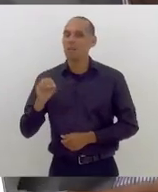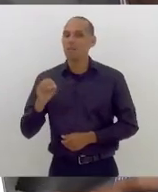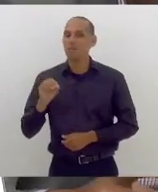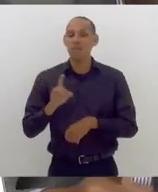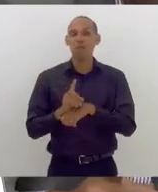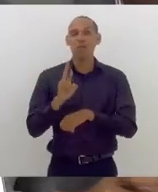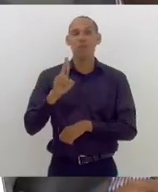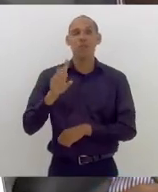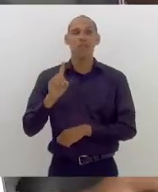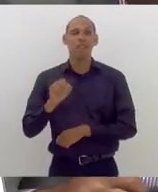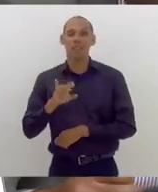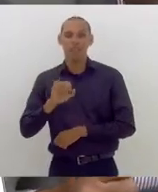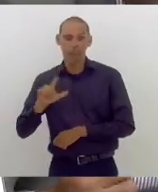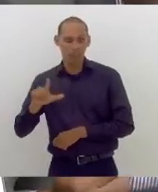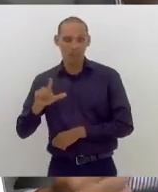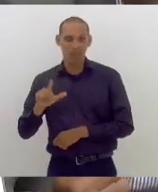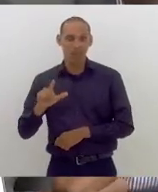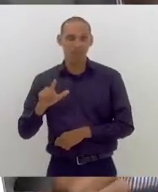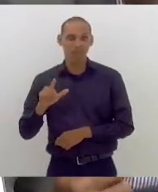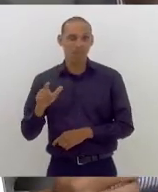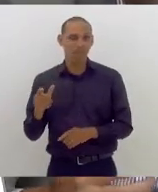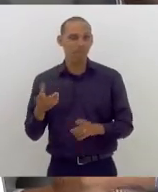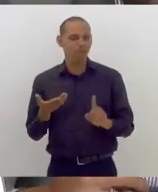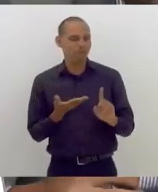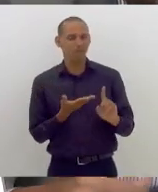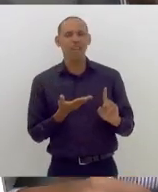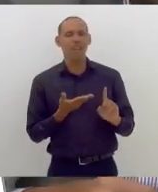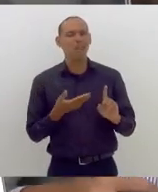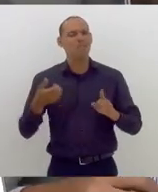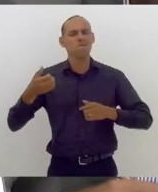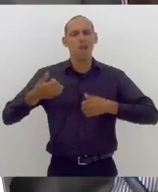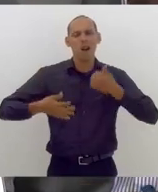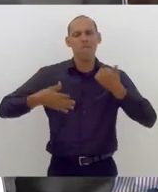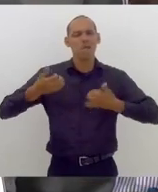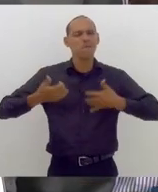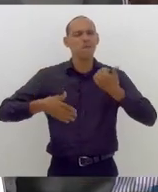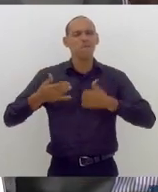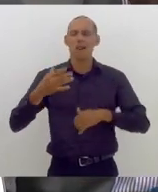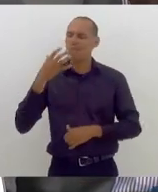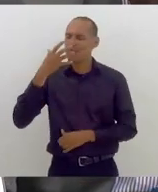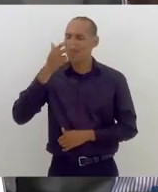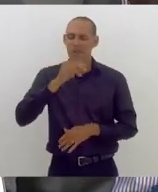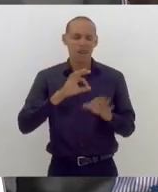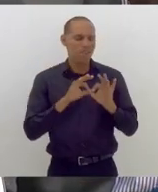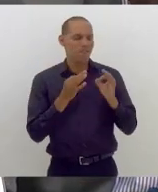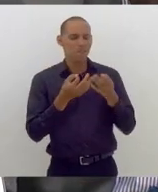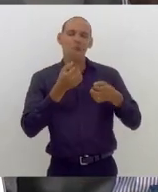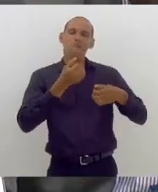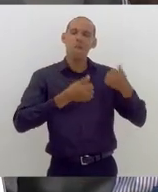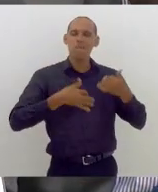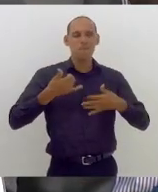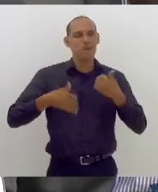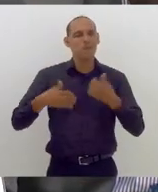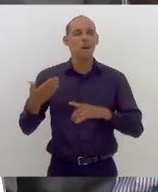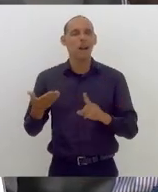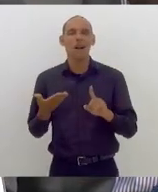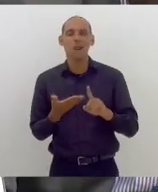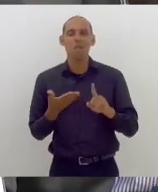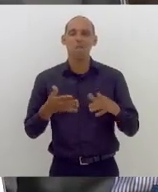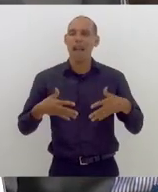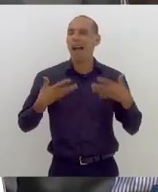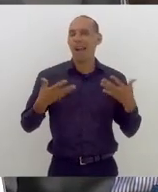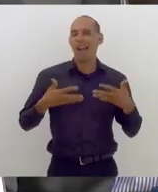doutor Daniel, que aqui acabou de dar um testemunho tão bonito da família, da alegria,